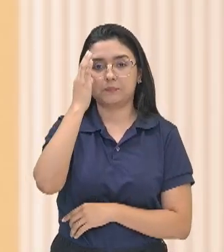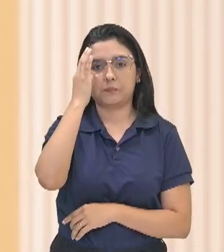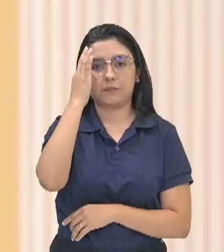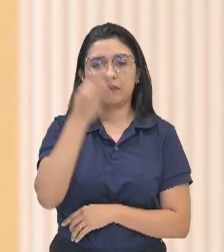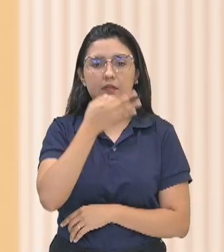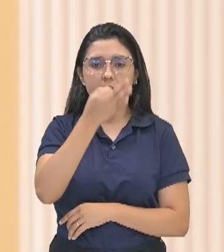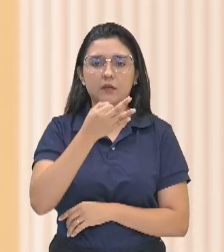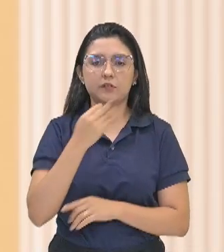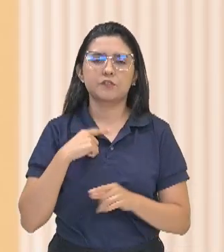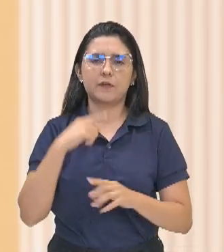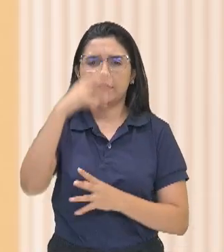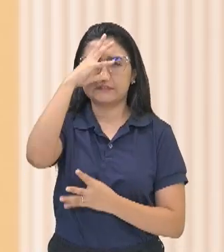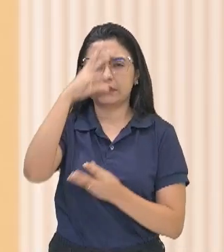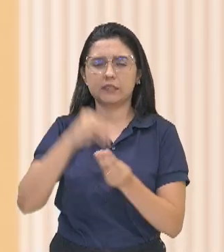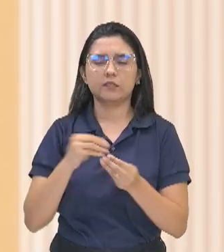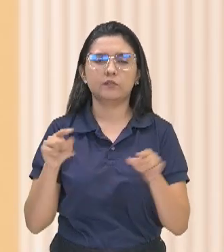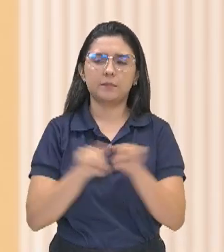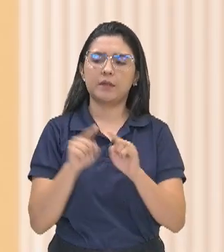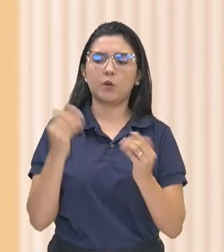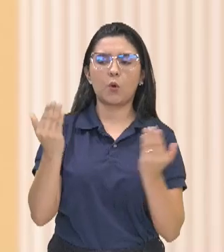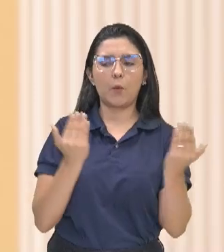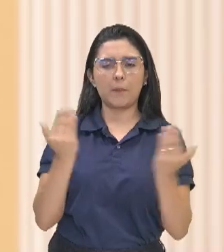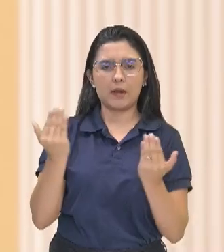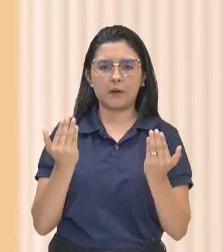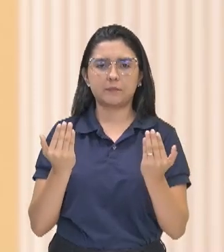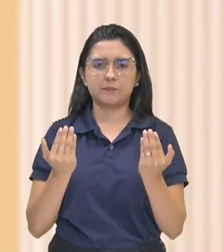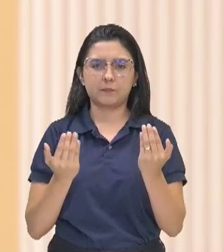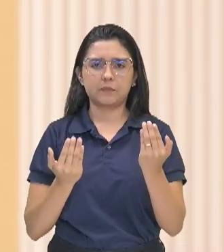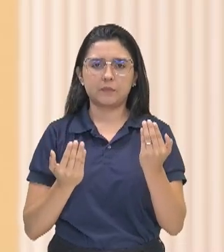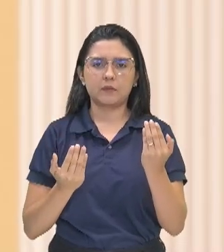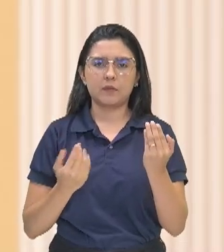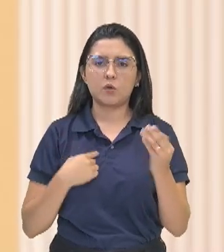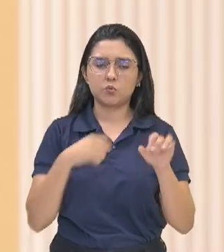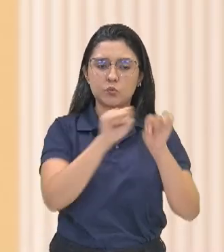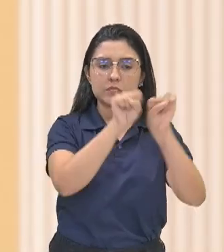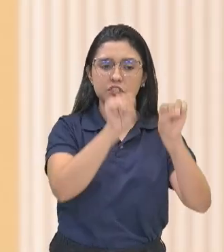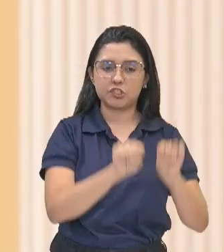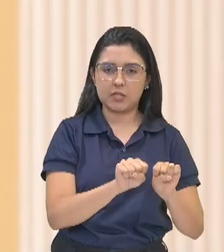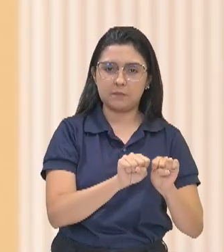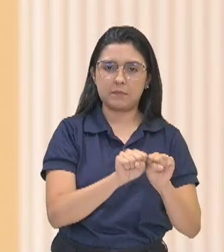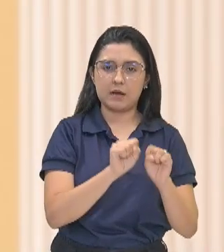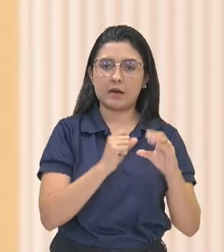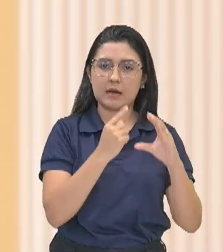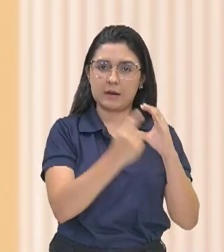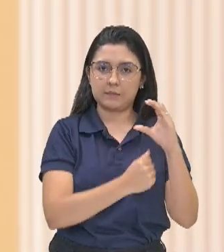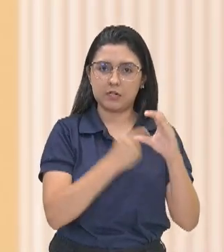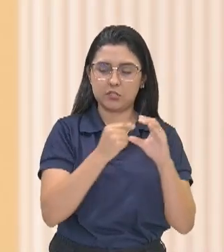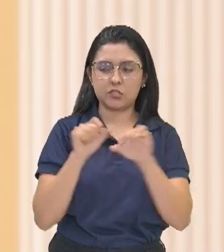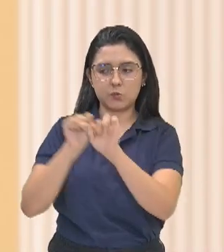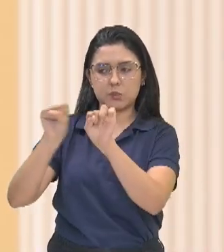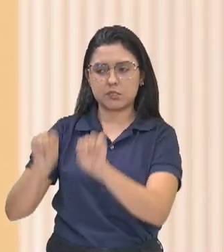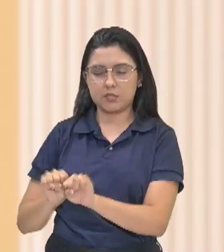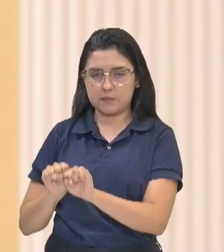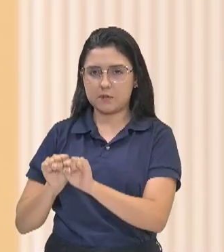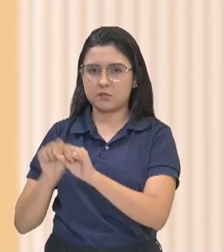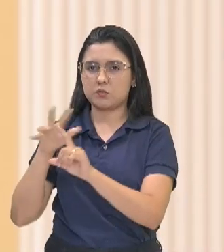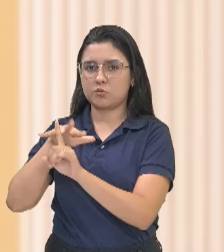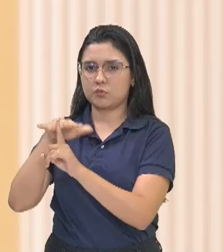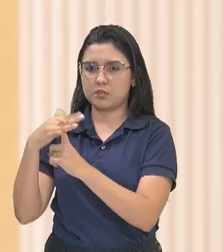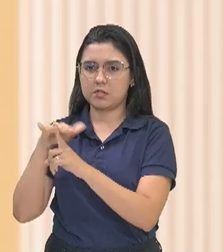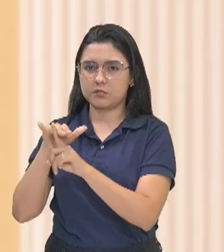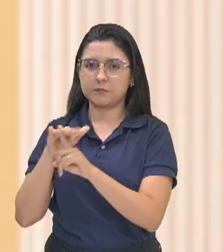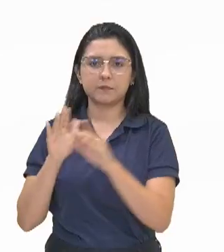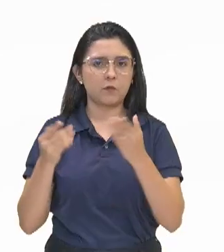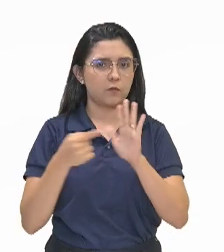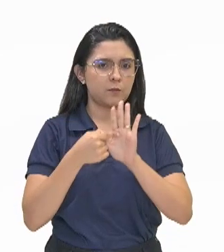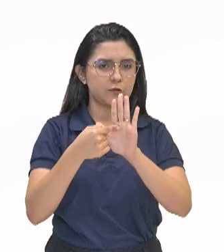e comparar o pensamento, o sistema capitalista e também do sistema socialista. Aí eu apresento para vocês um